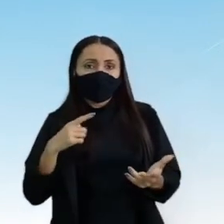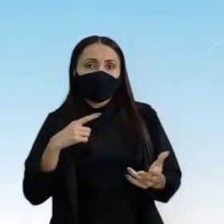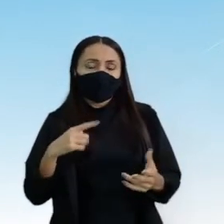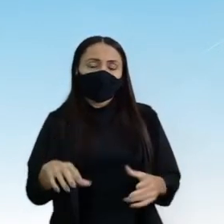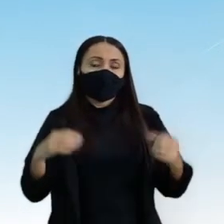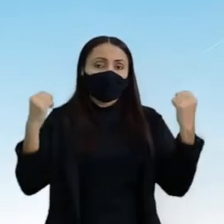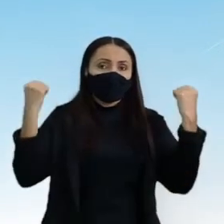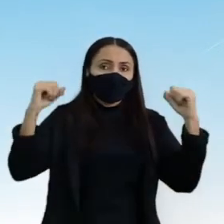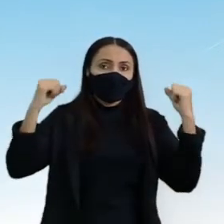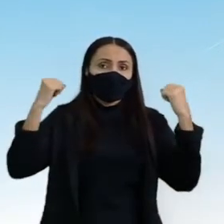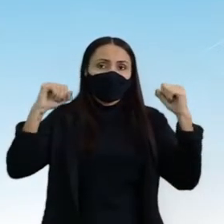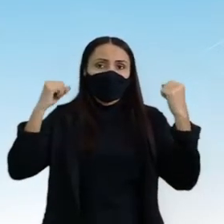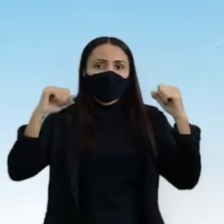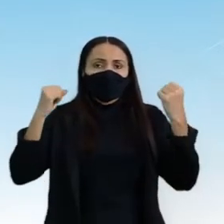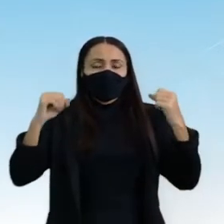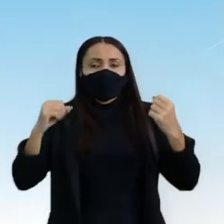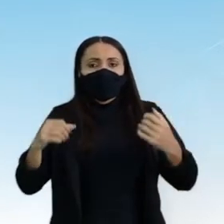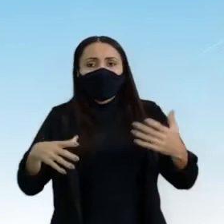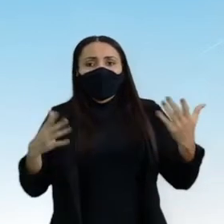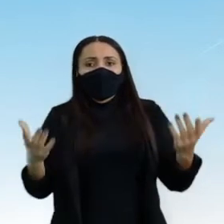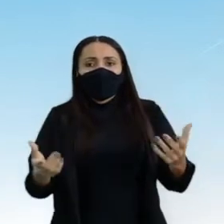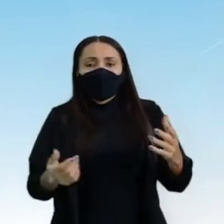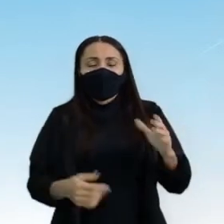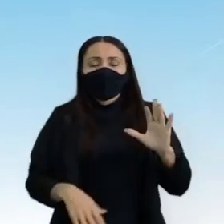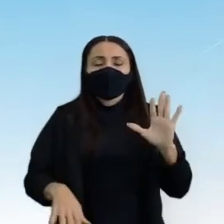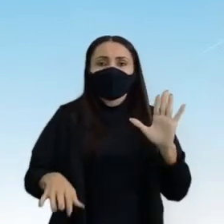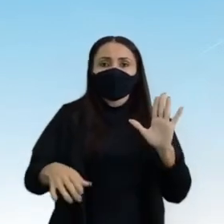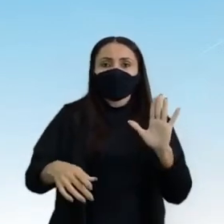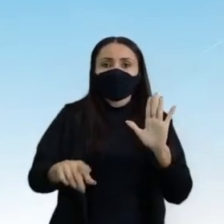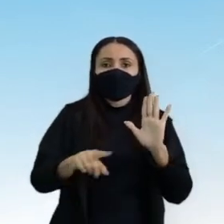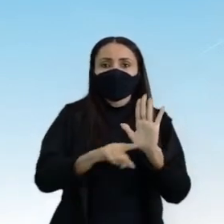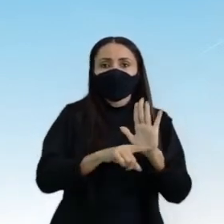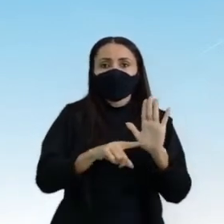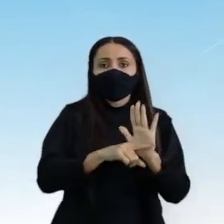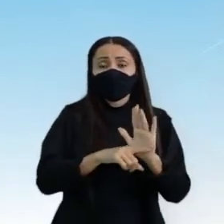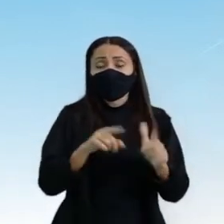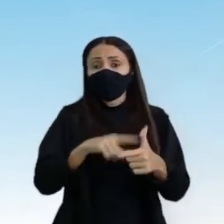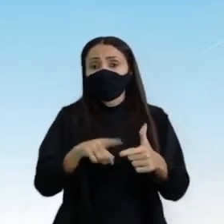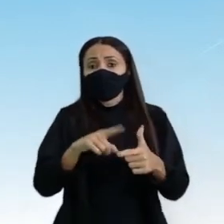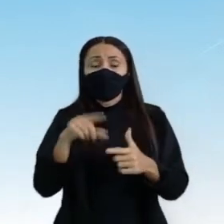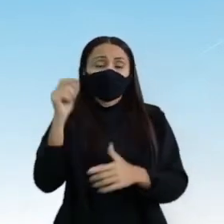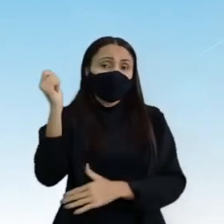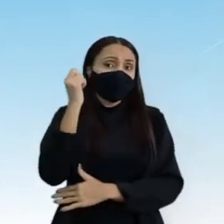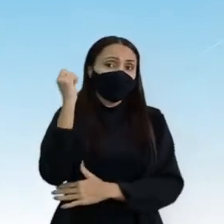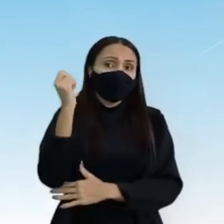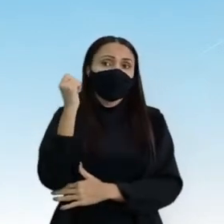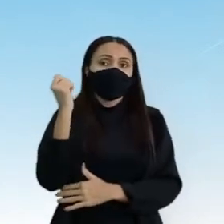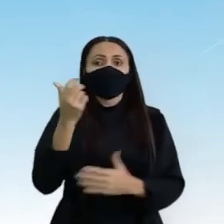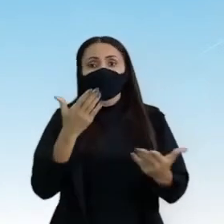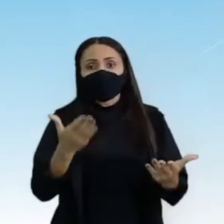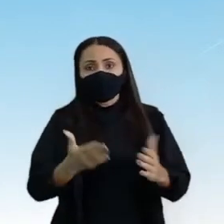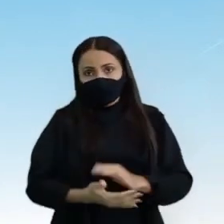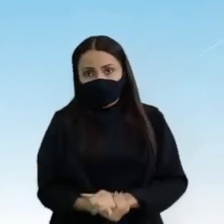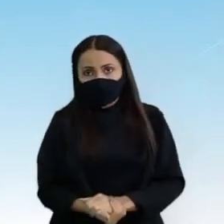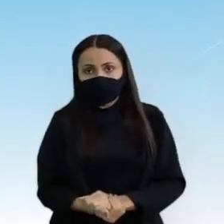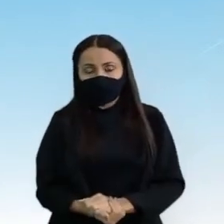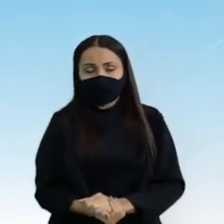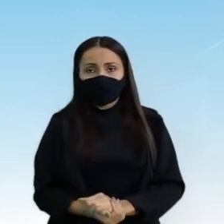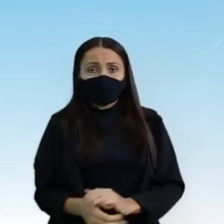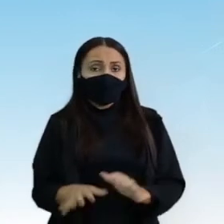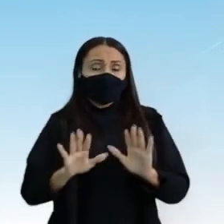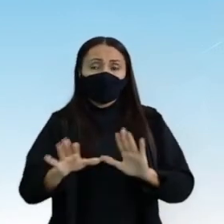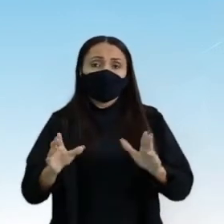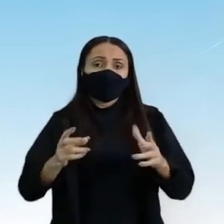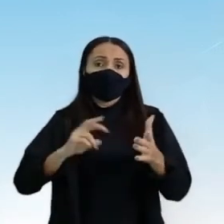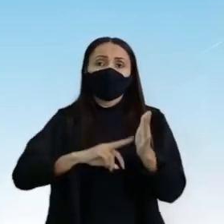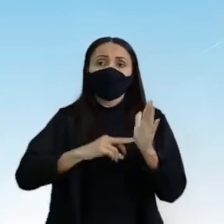física regular têm menos propensão a ter infecção com vírus do que as pessoas que não têm. Não significa que